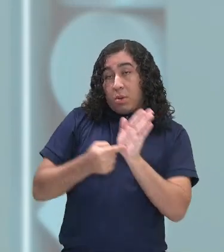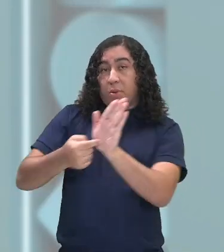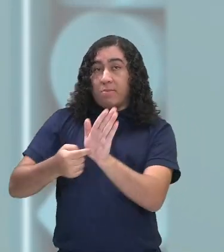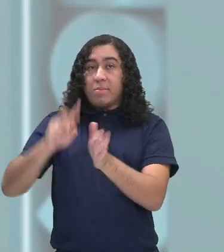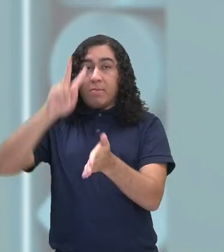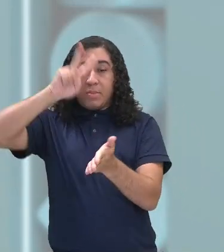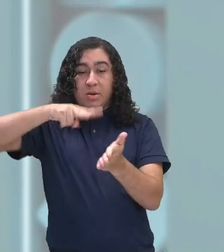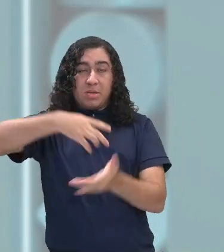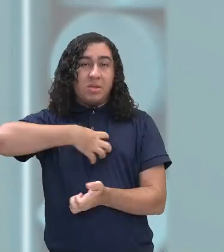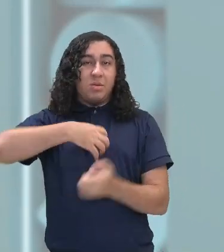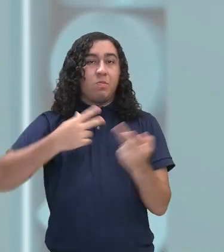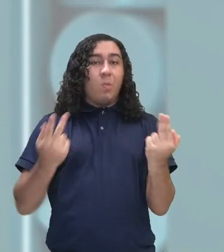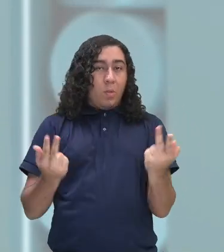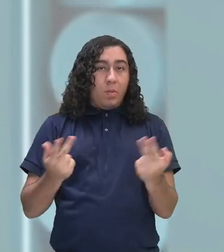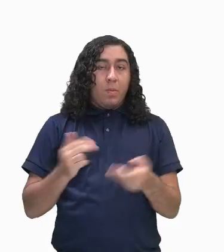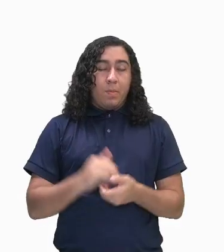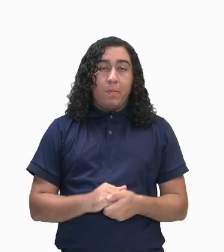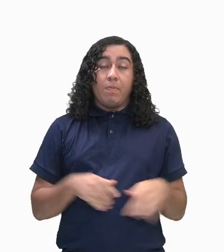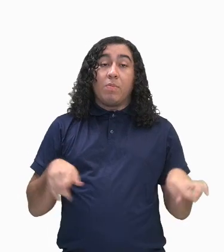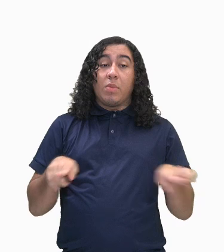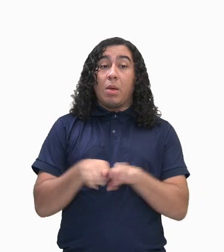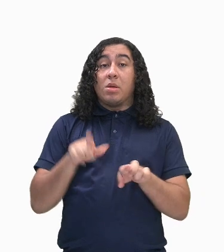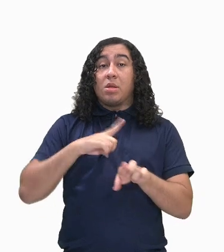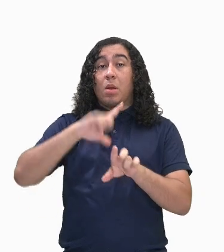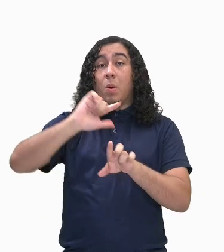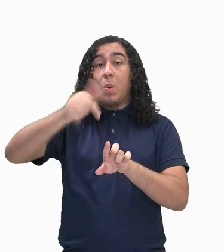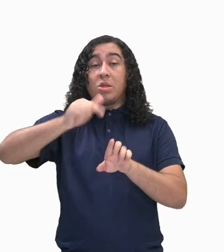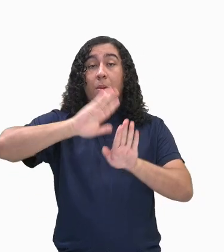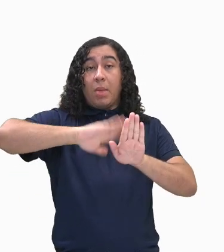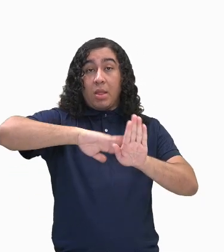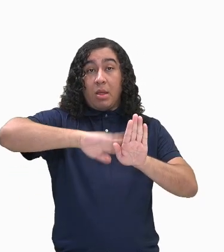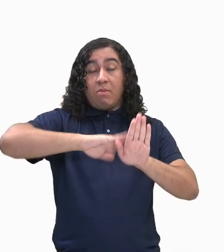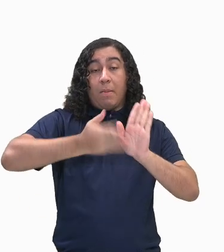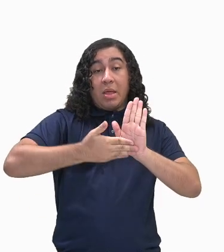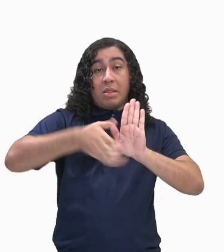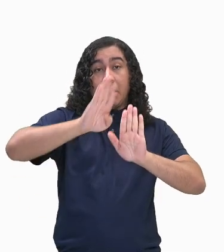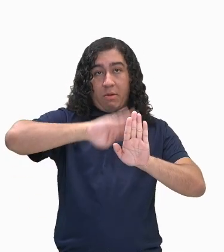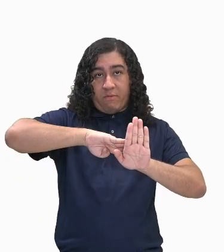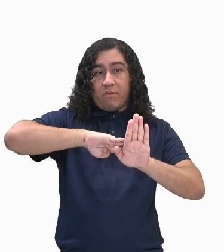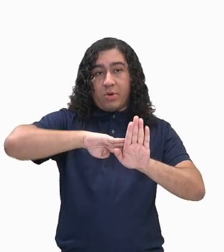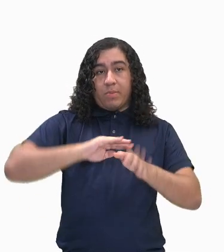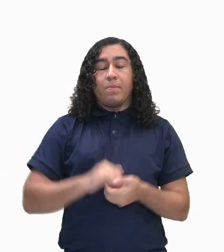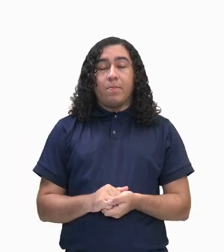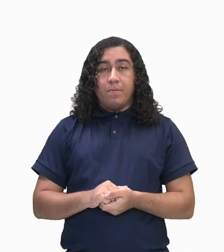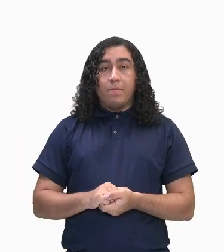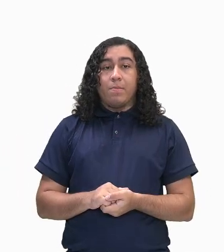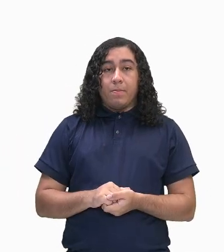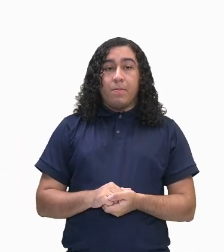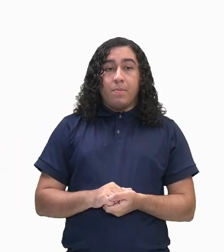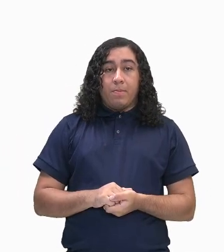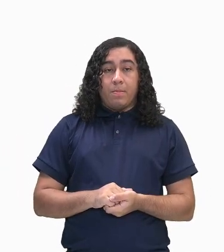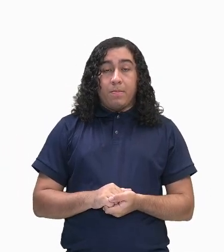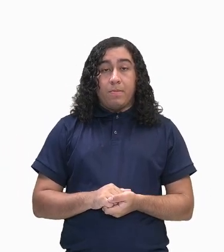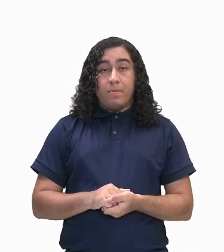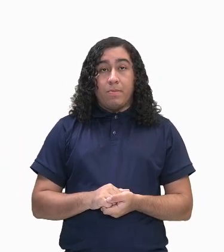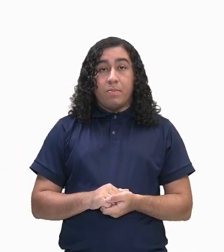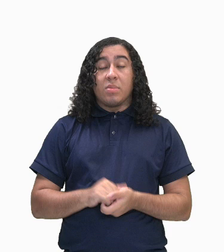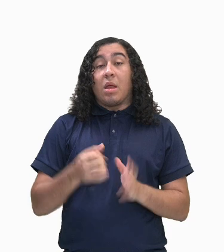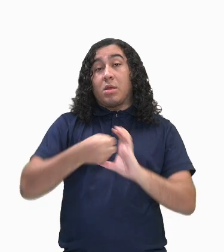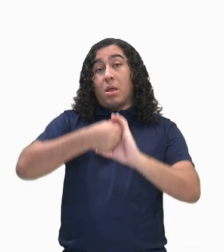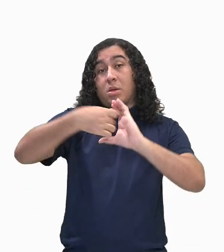de arte. Também temos a metáfora. Vamos ver a metáfora? Dentre os elementos retóricos